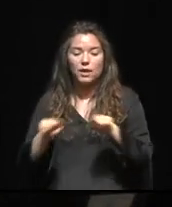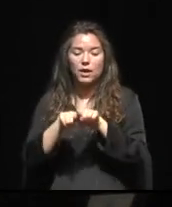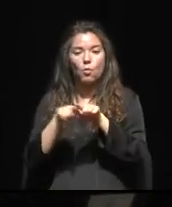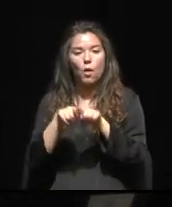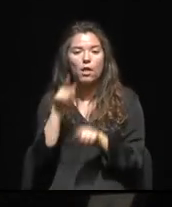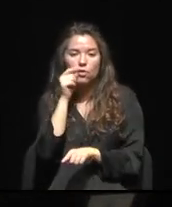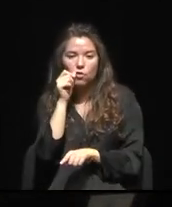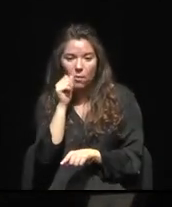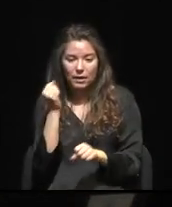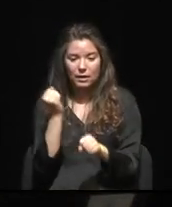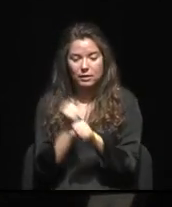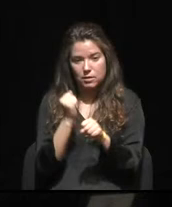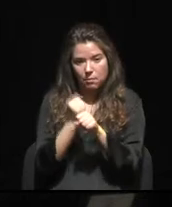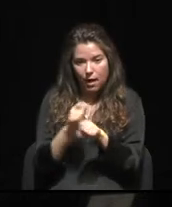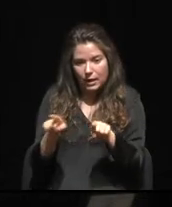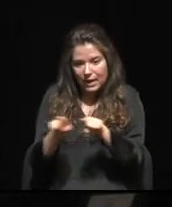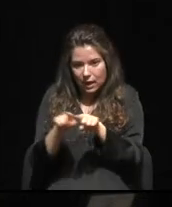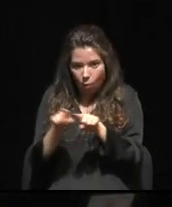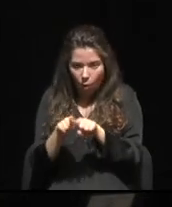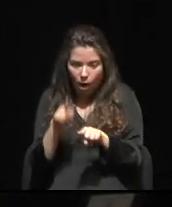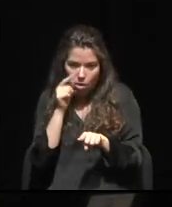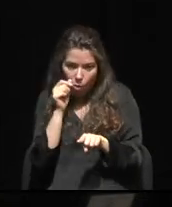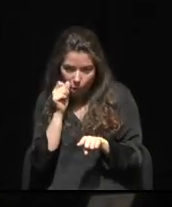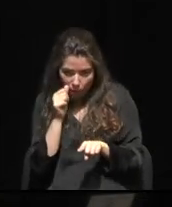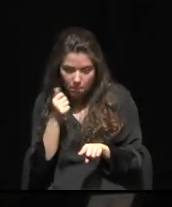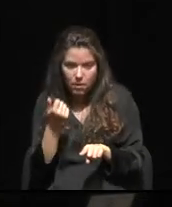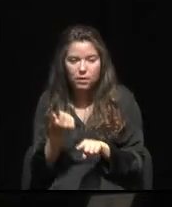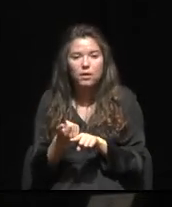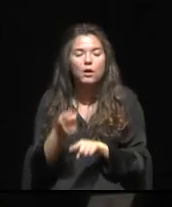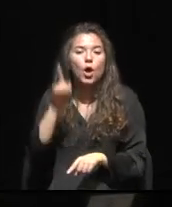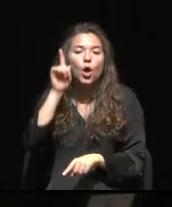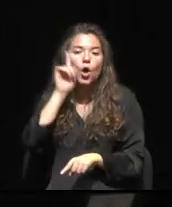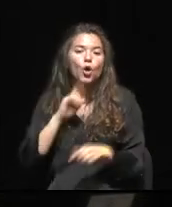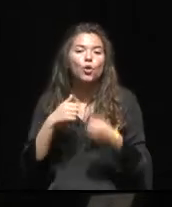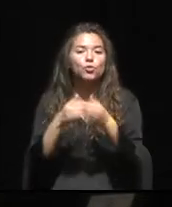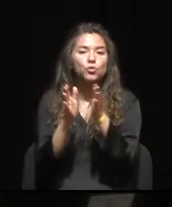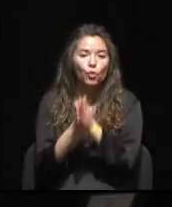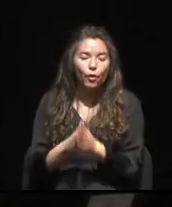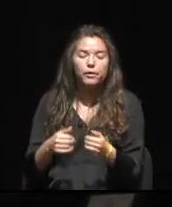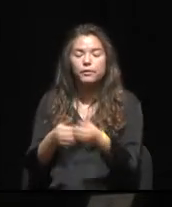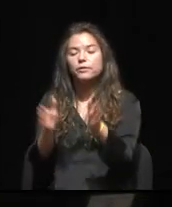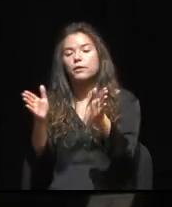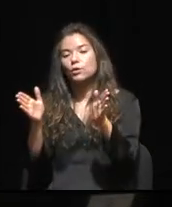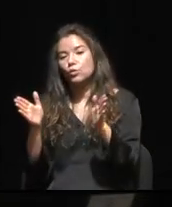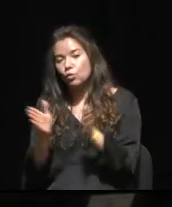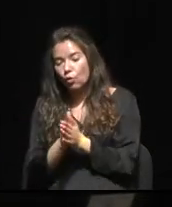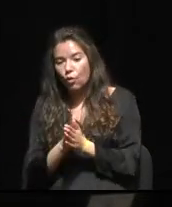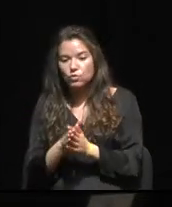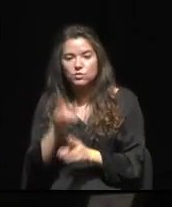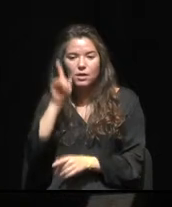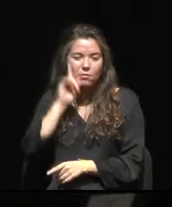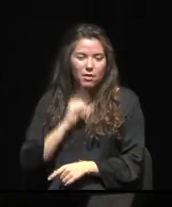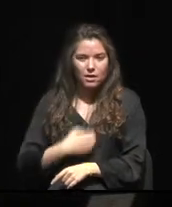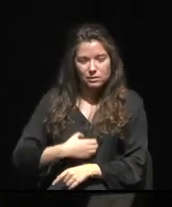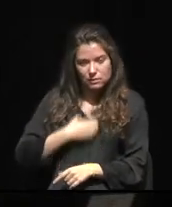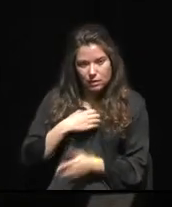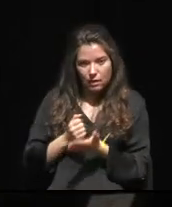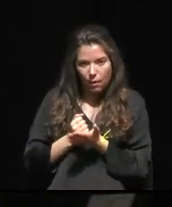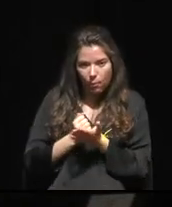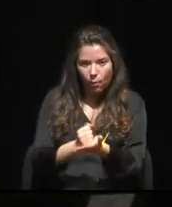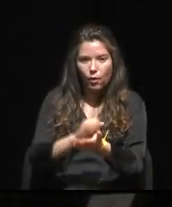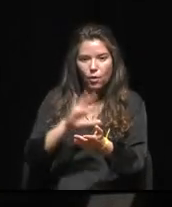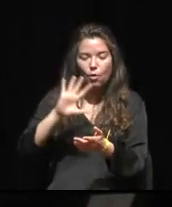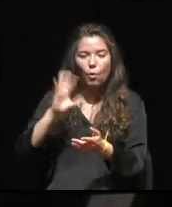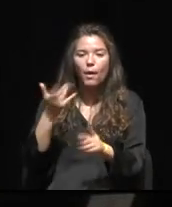trabalha tanto quanto alguém do sexo masculino não é com todas e todos que uma mulher se sente apoiada quando é